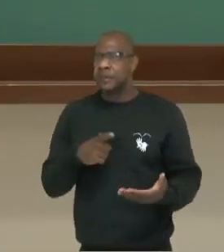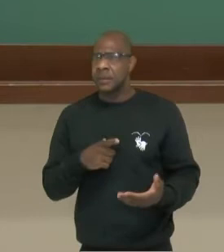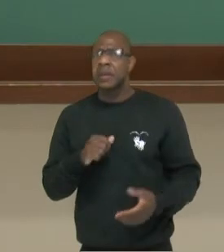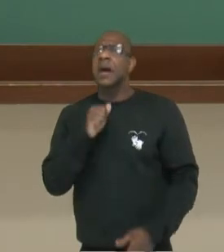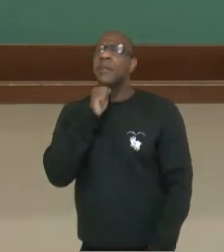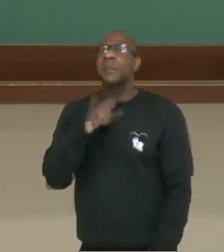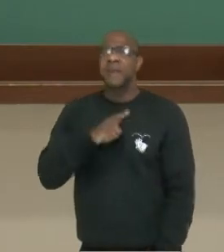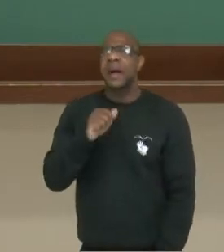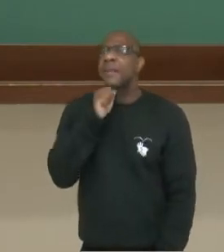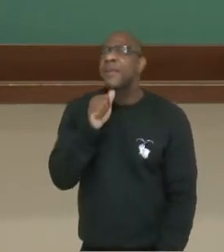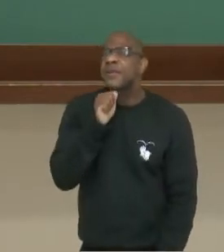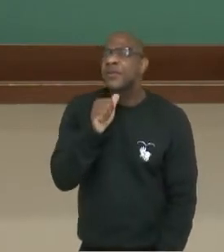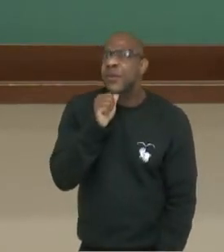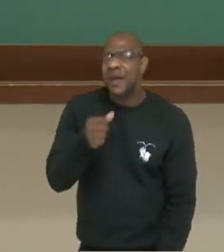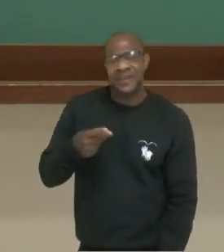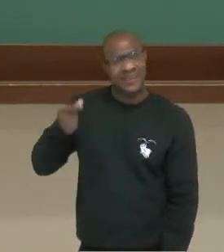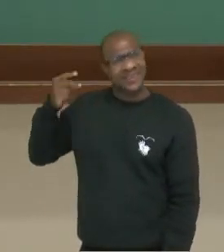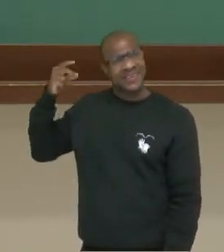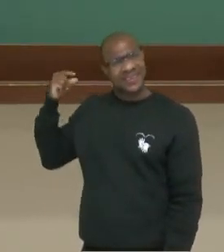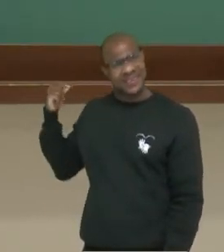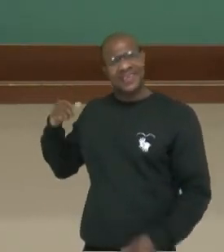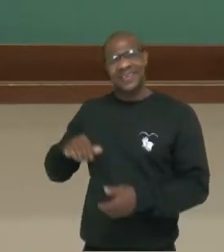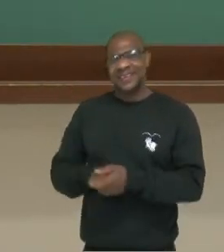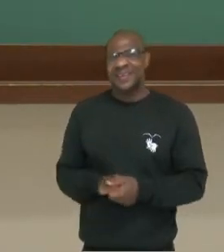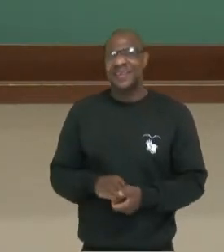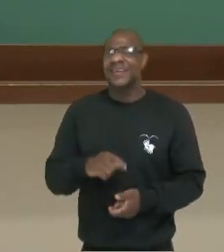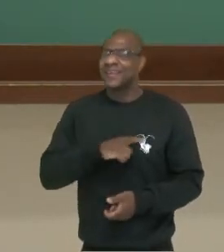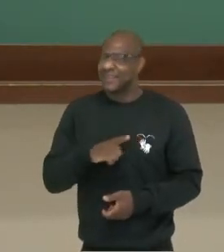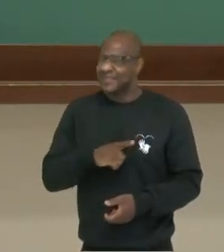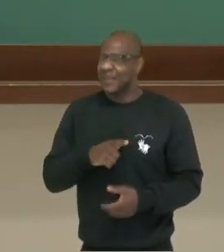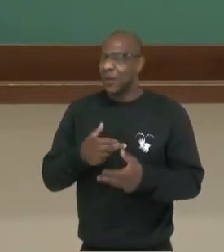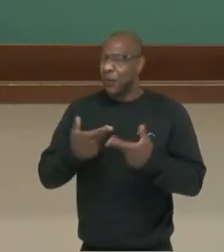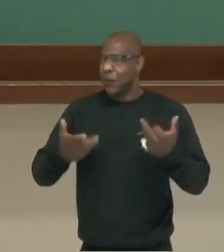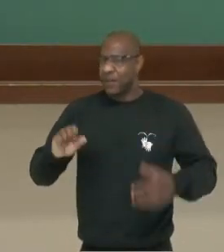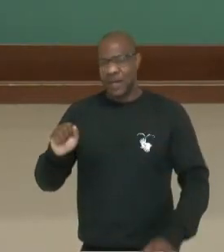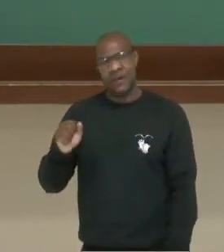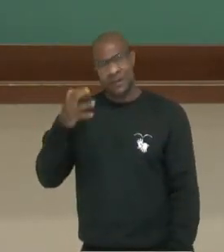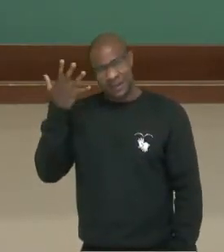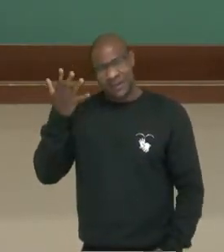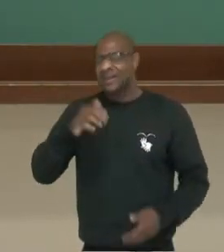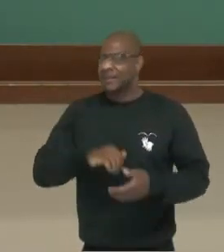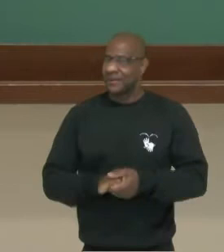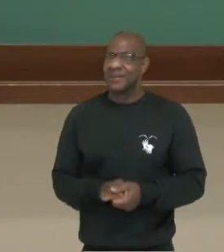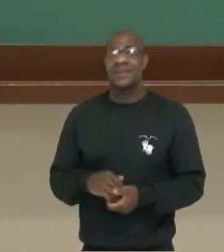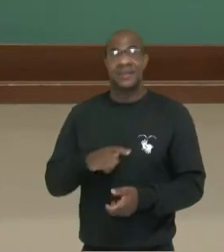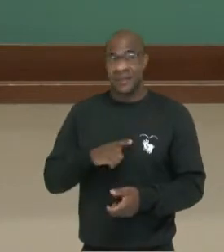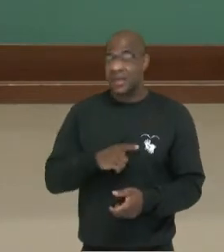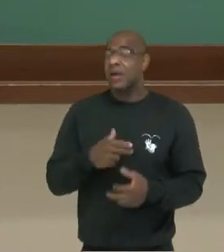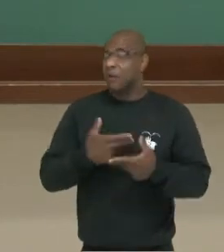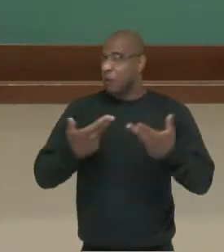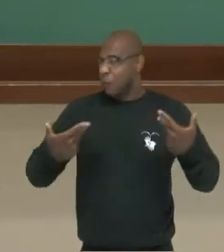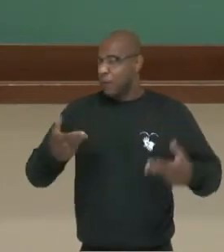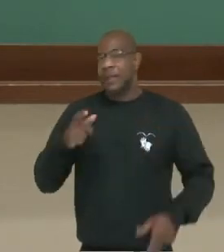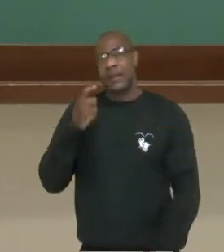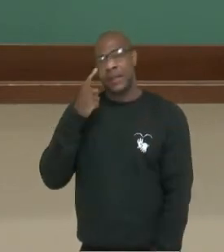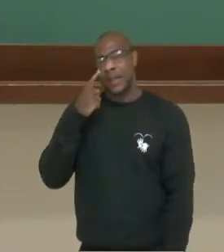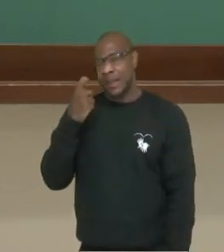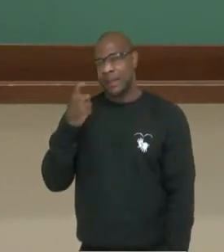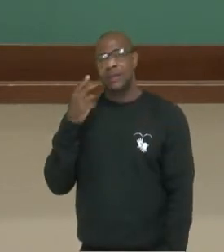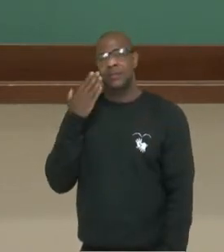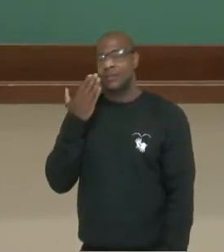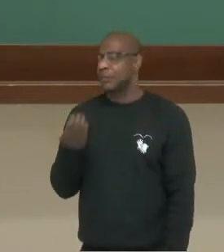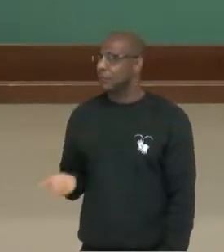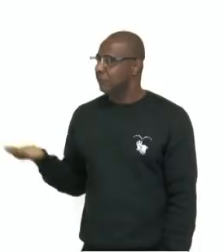menstruada antigamente? Tem várias coisas, quando você vai ler, várias coisas interessantes. Aqui tem